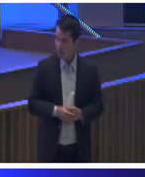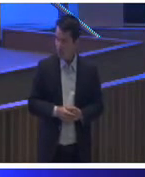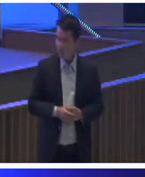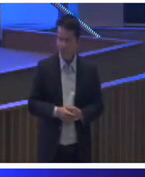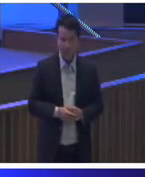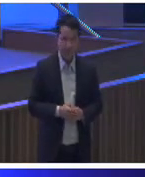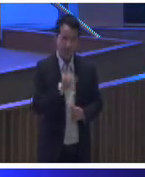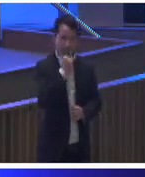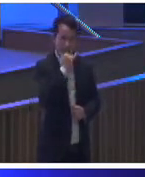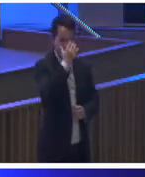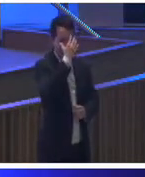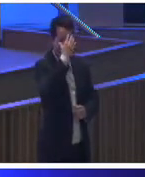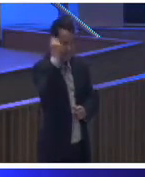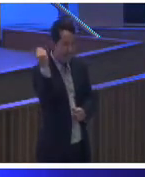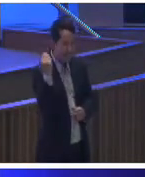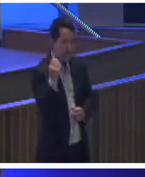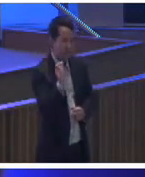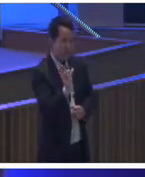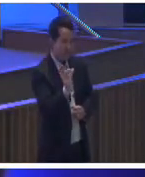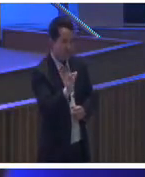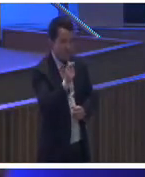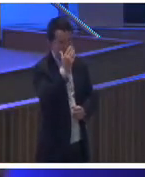Fugiu a palavra grega aqui, né?